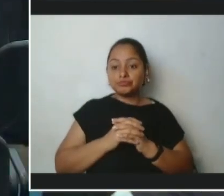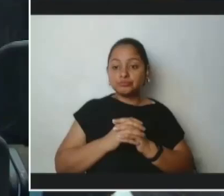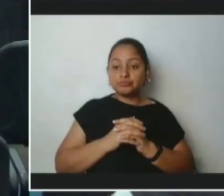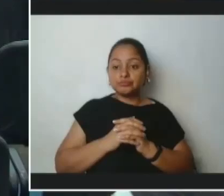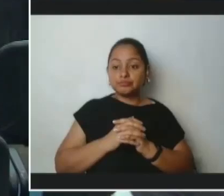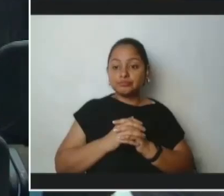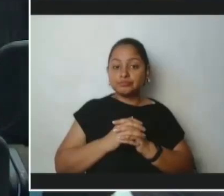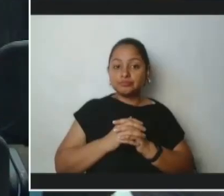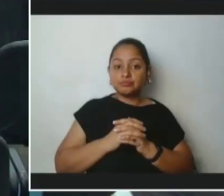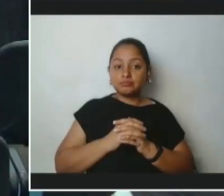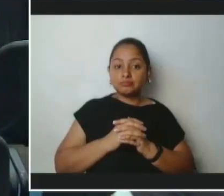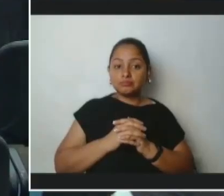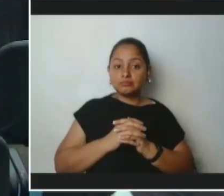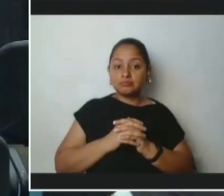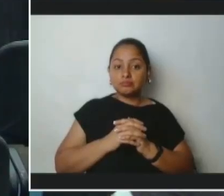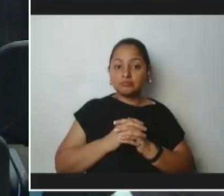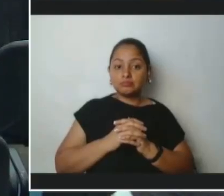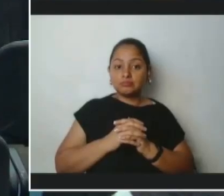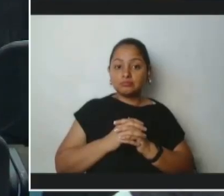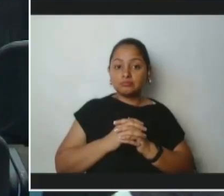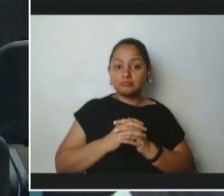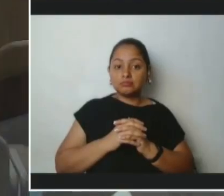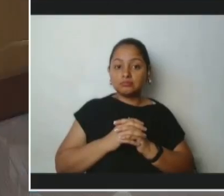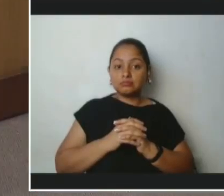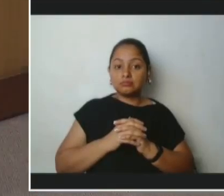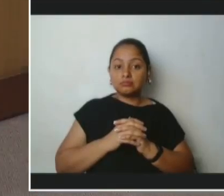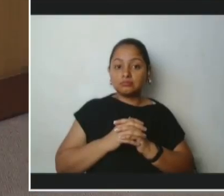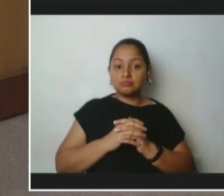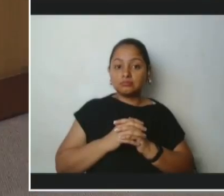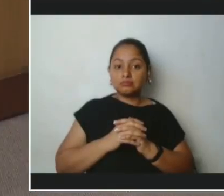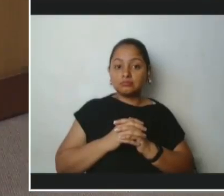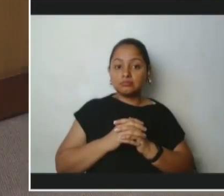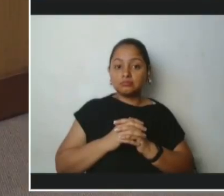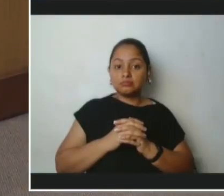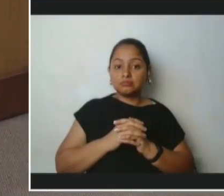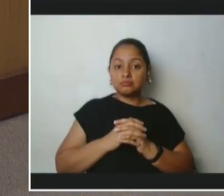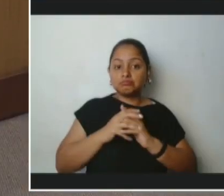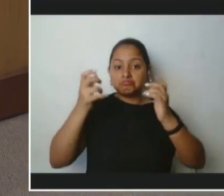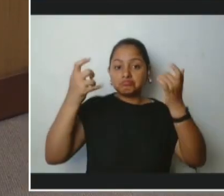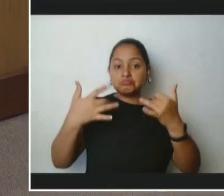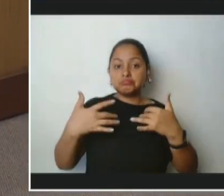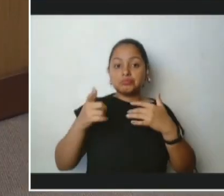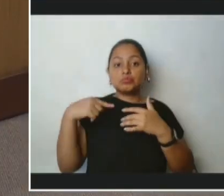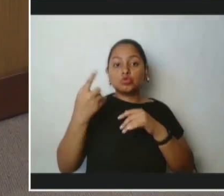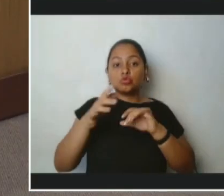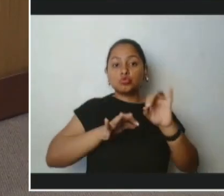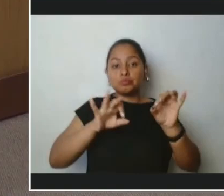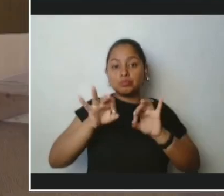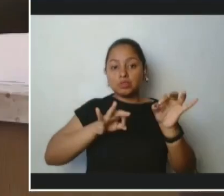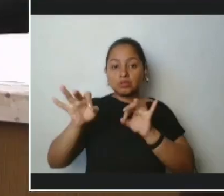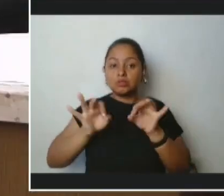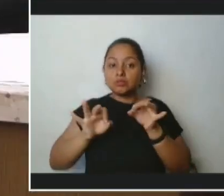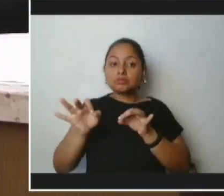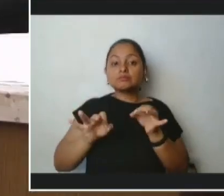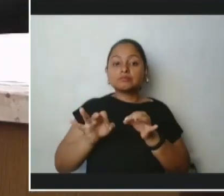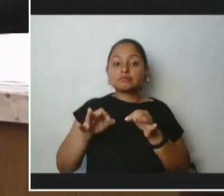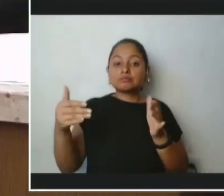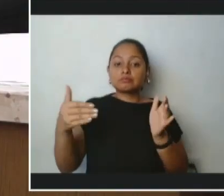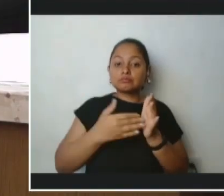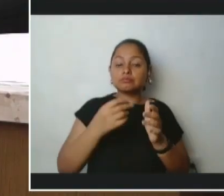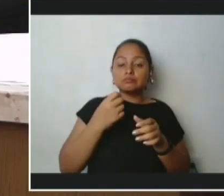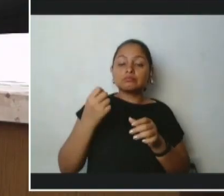Então, uma explicação, o nosso plano plurianual vai até 2029. Exatamente. O PP foi